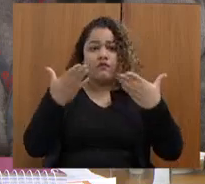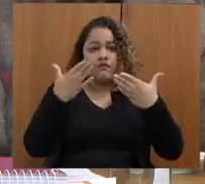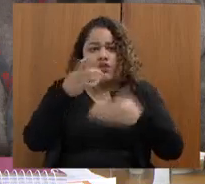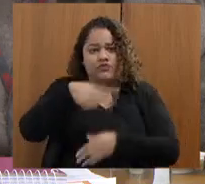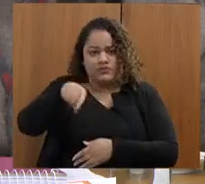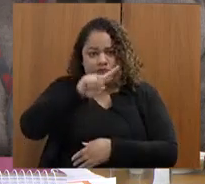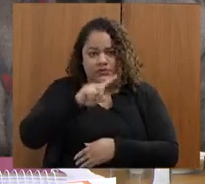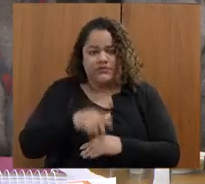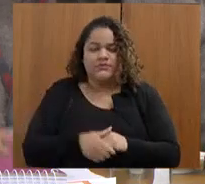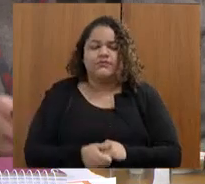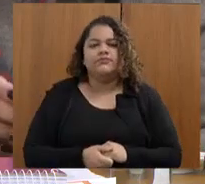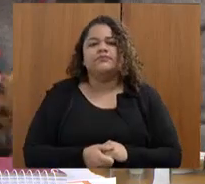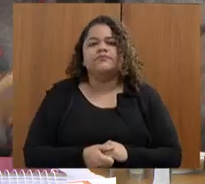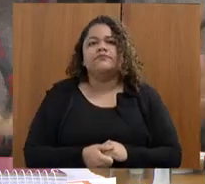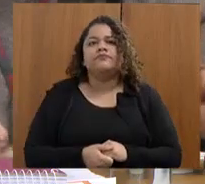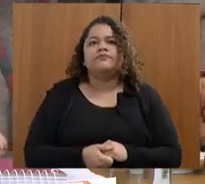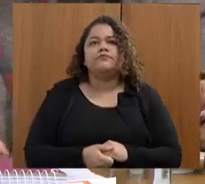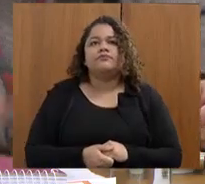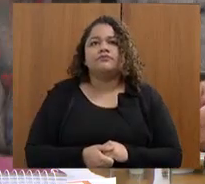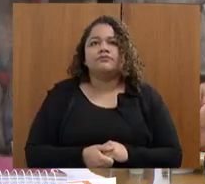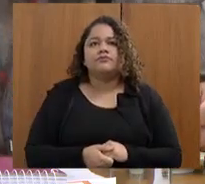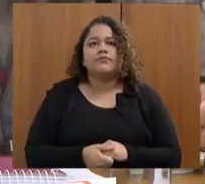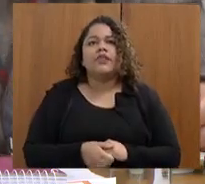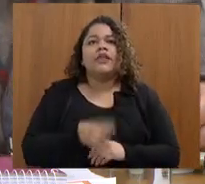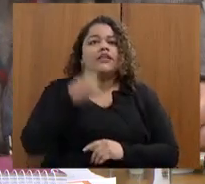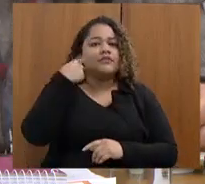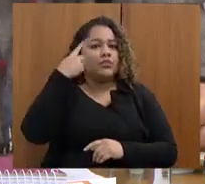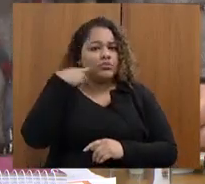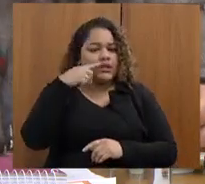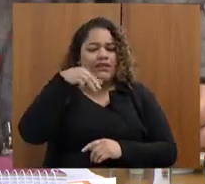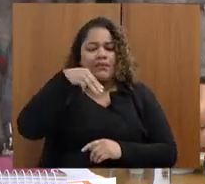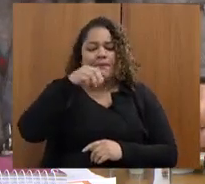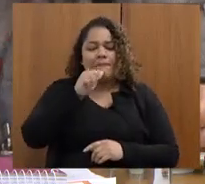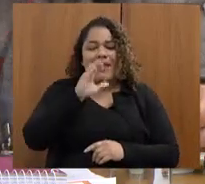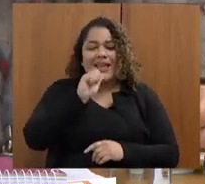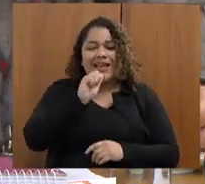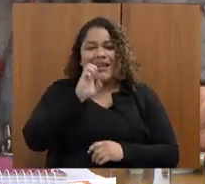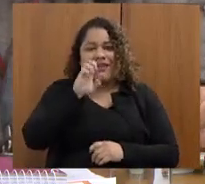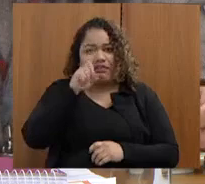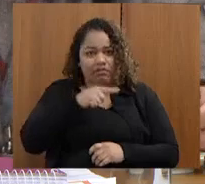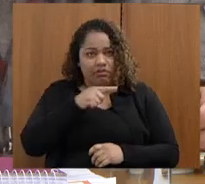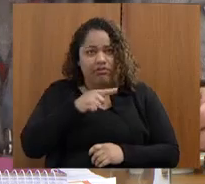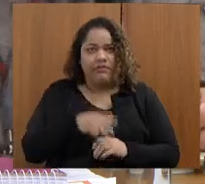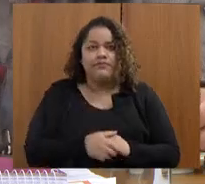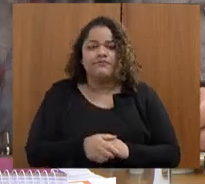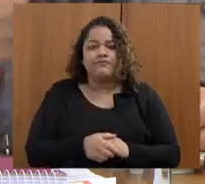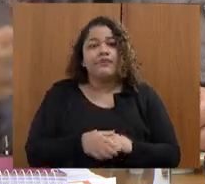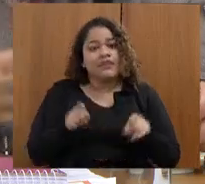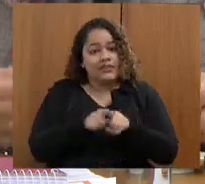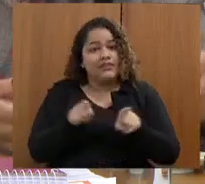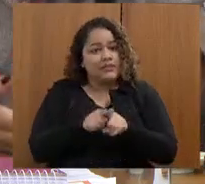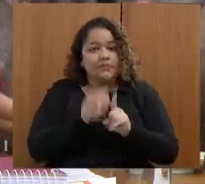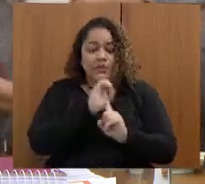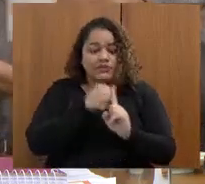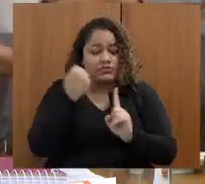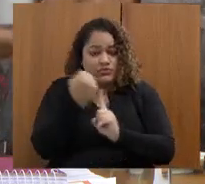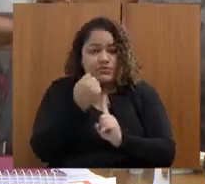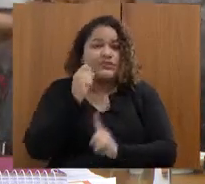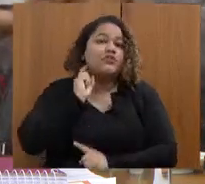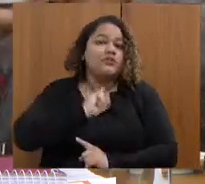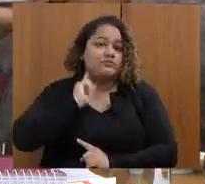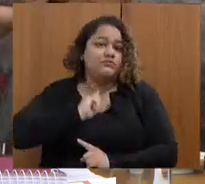eu quero Deputado Macaé e eu quero a toda a sociedade mineira